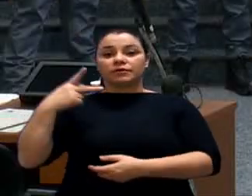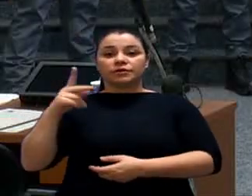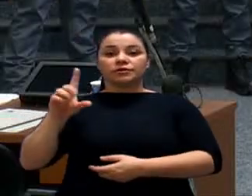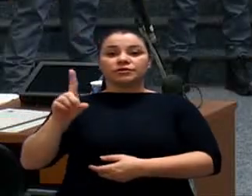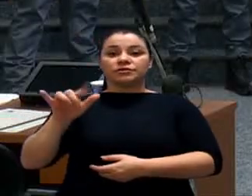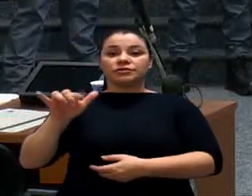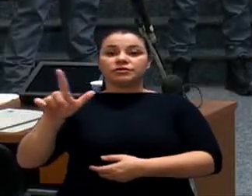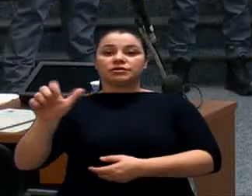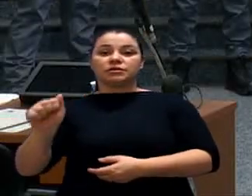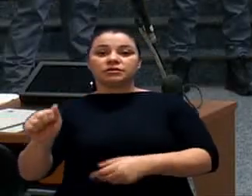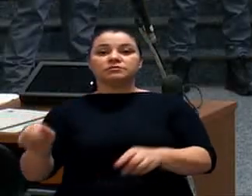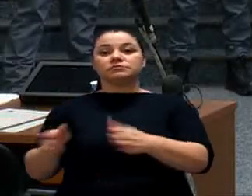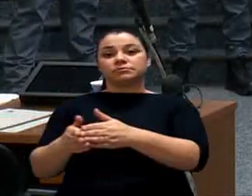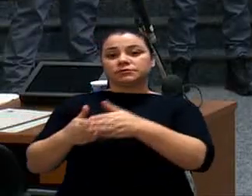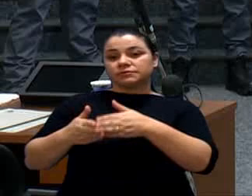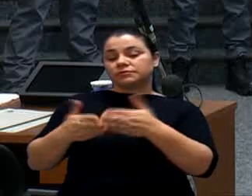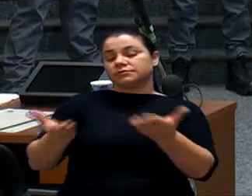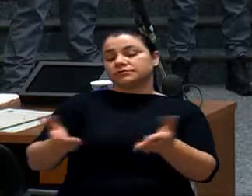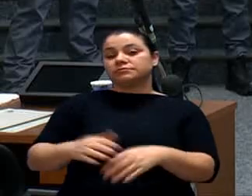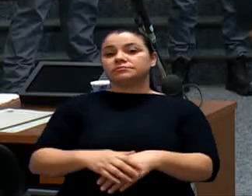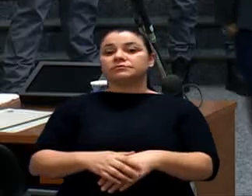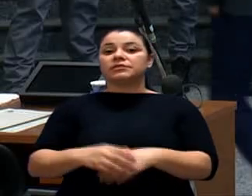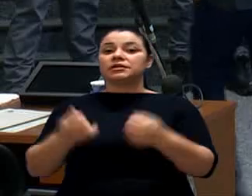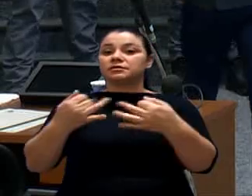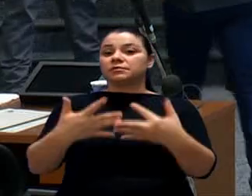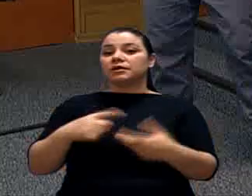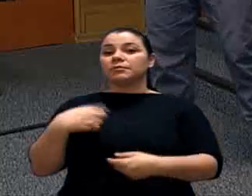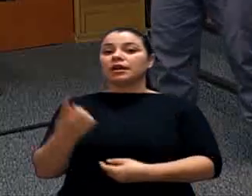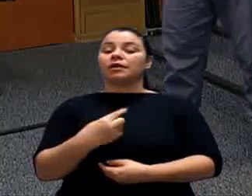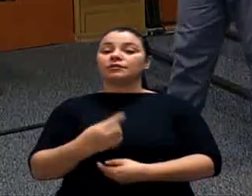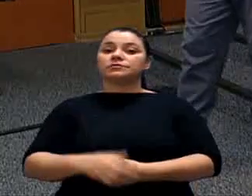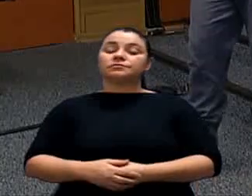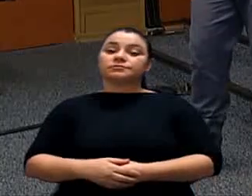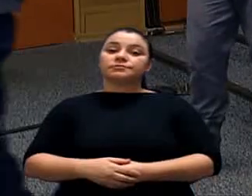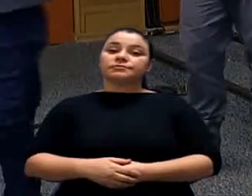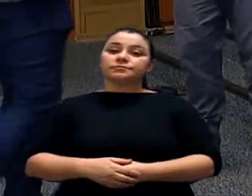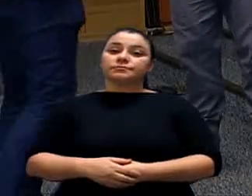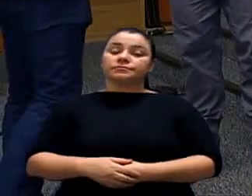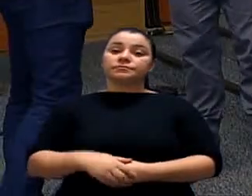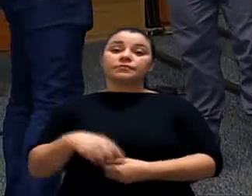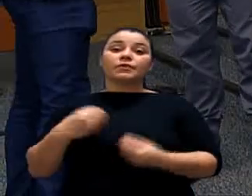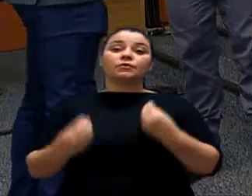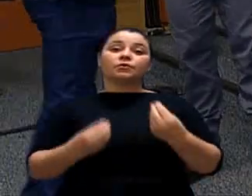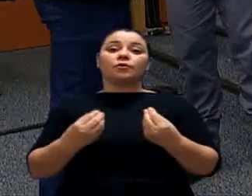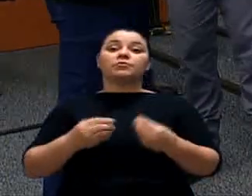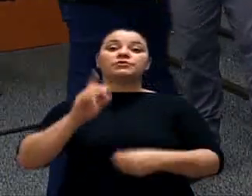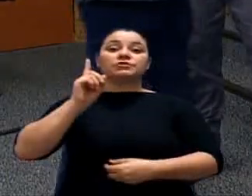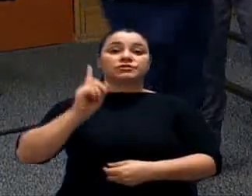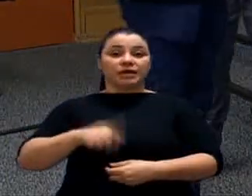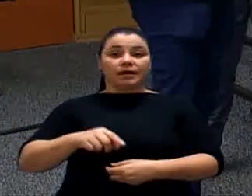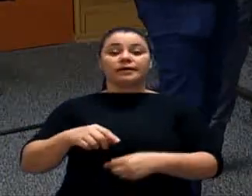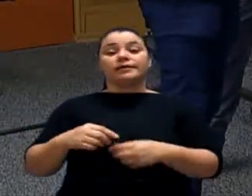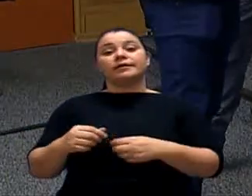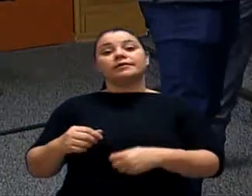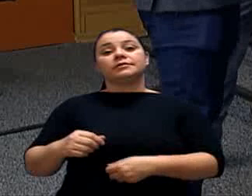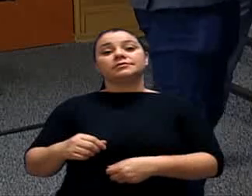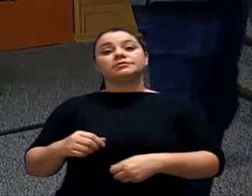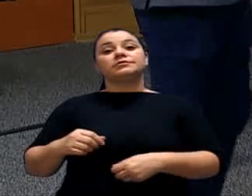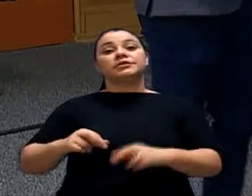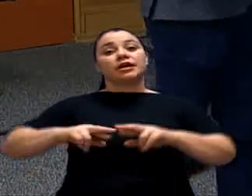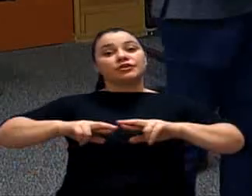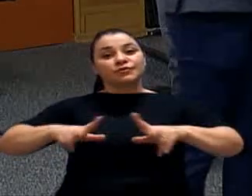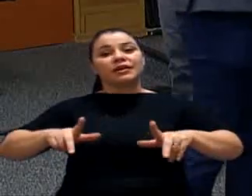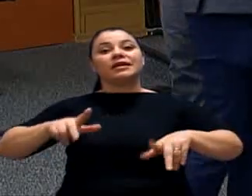participe daqui com a gente dessas vicinais que realmente estão fazendo a